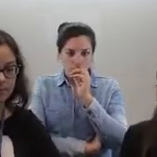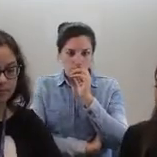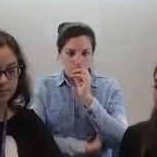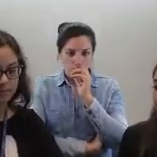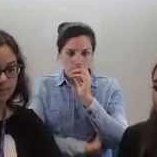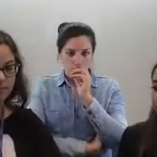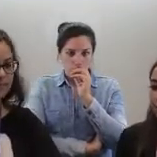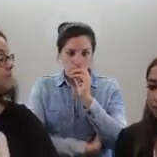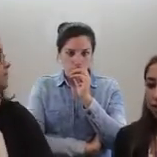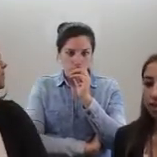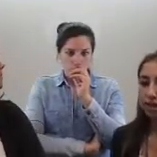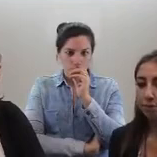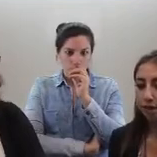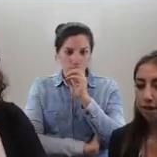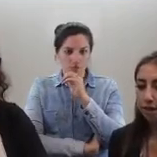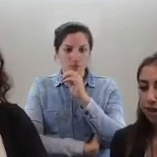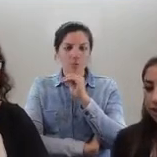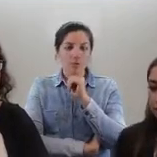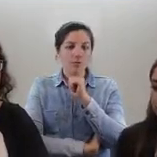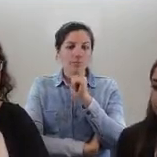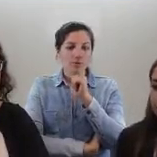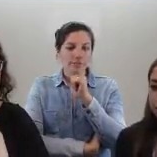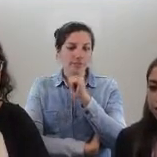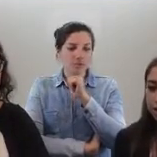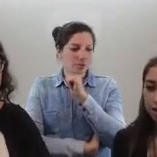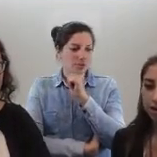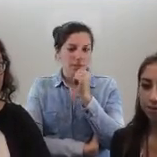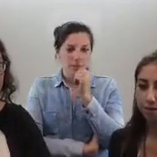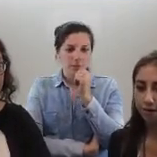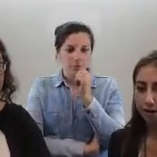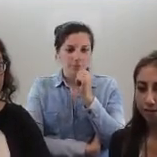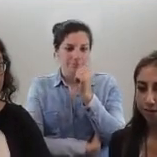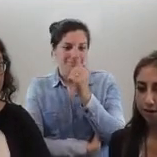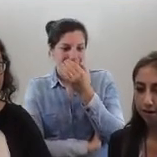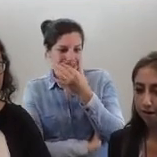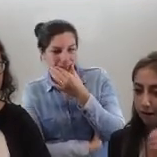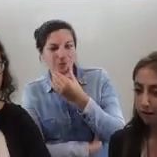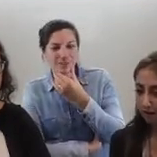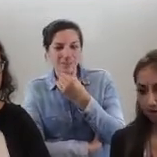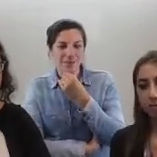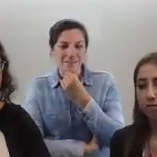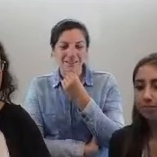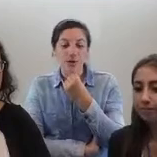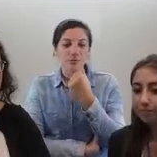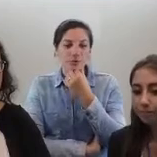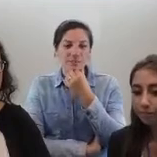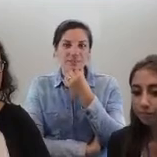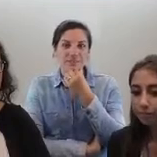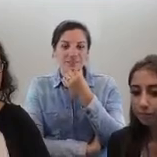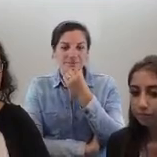Profito, tem algum termo que possa... Acho que fica por aqui. Vamos por alfabetização, já que a gente está trabalhando. Vamos ver o que aparece